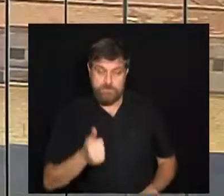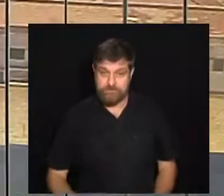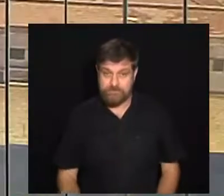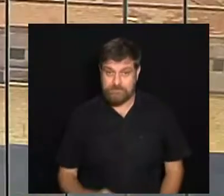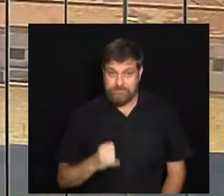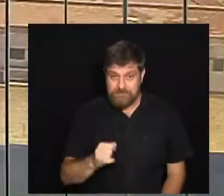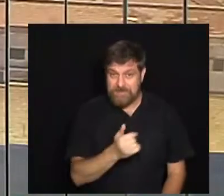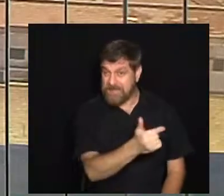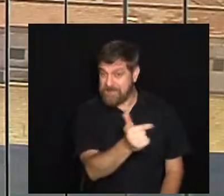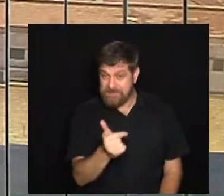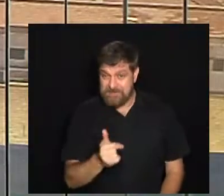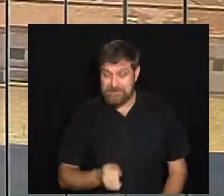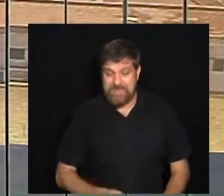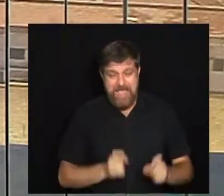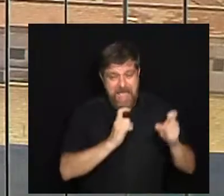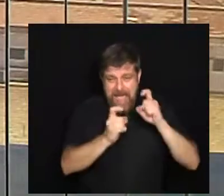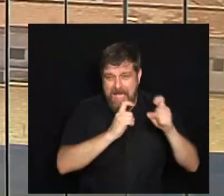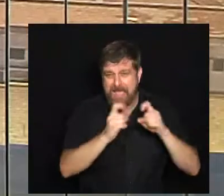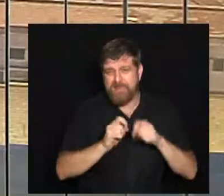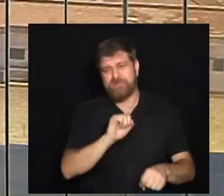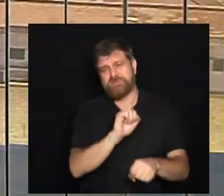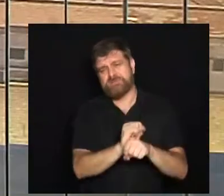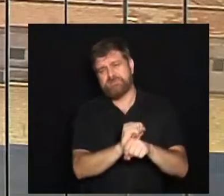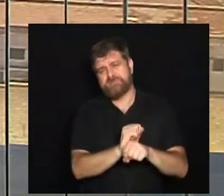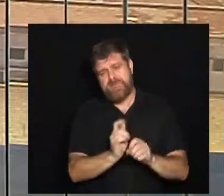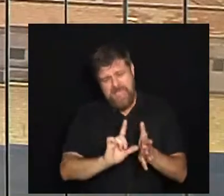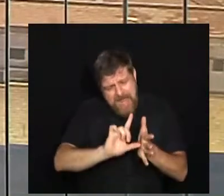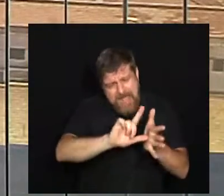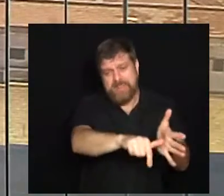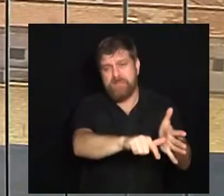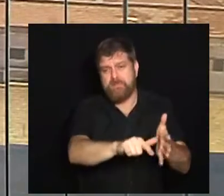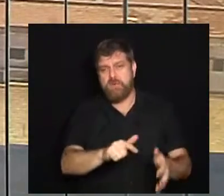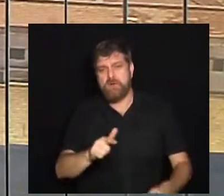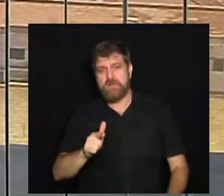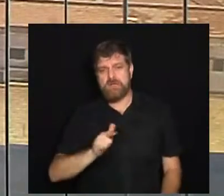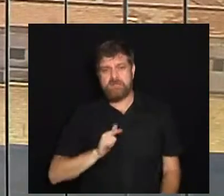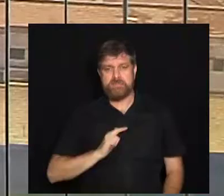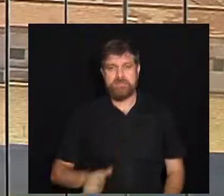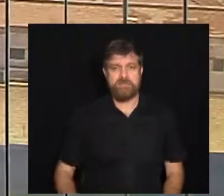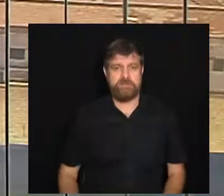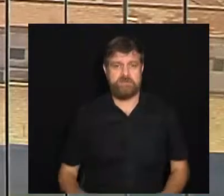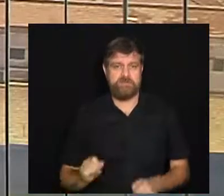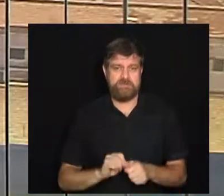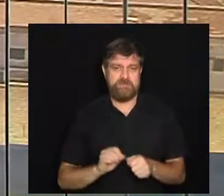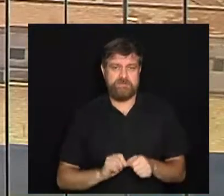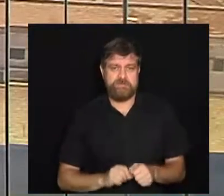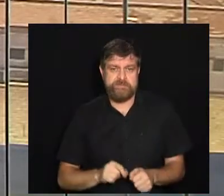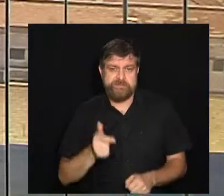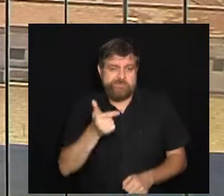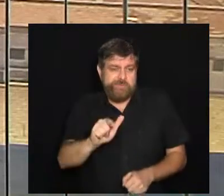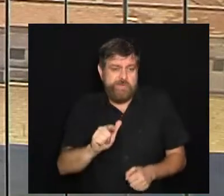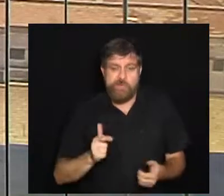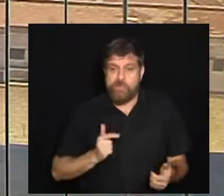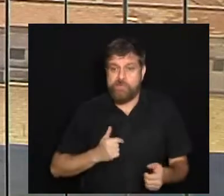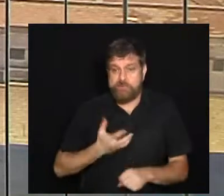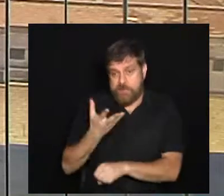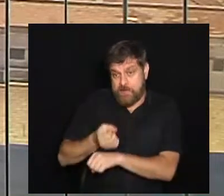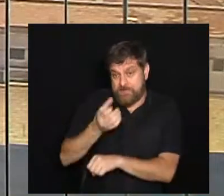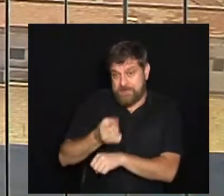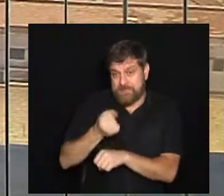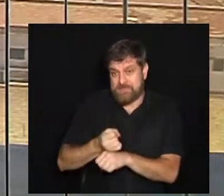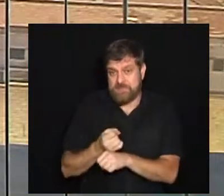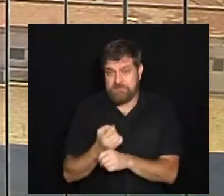se vocês não tiverem como a dieta reunião não tiver como fazer essa reunião usando um hangout usando o outro aplicativo que